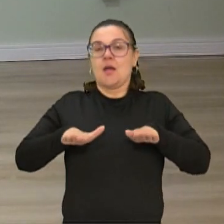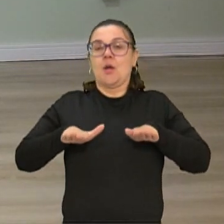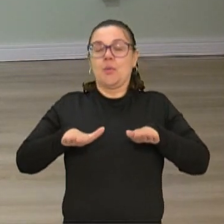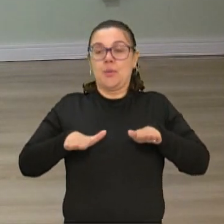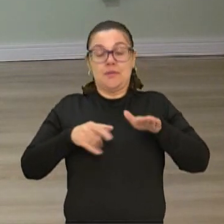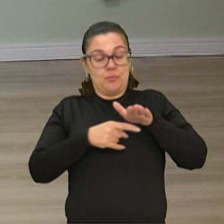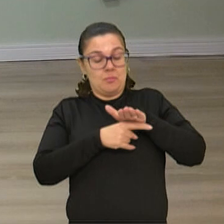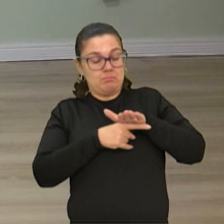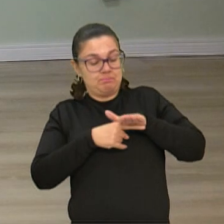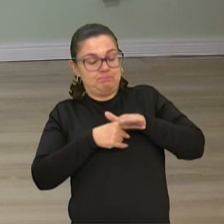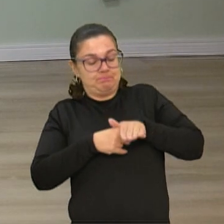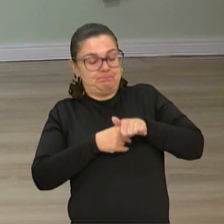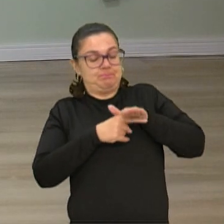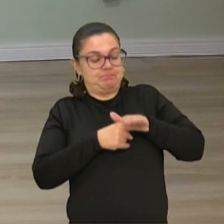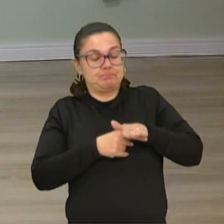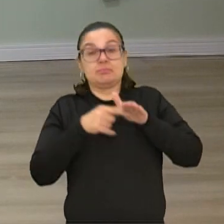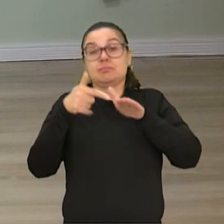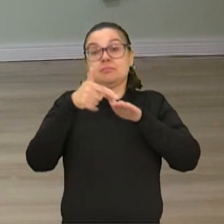pressão.